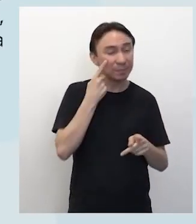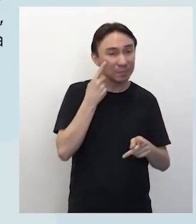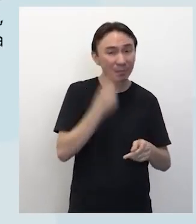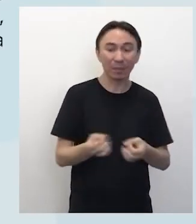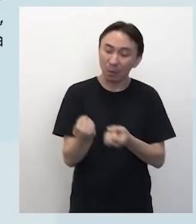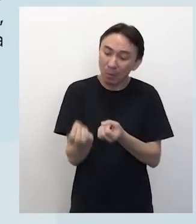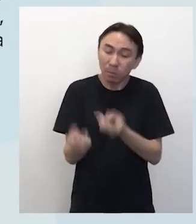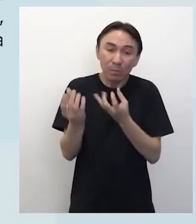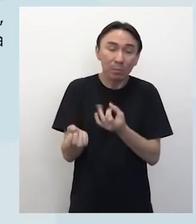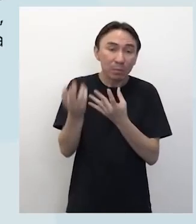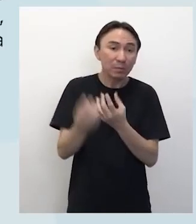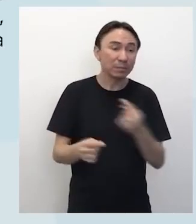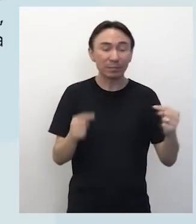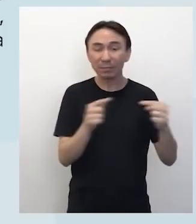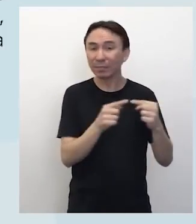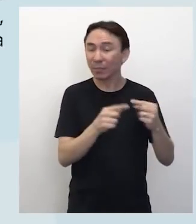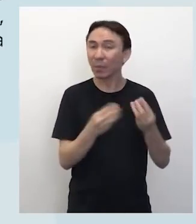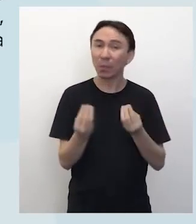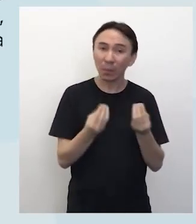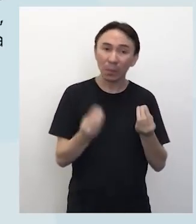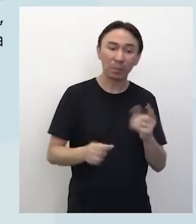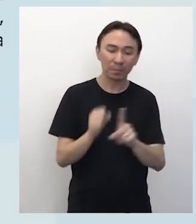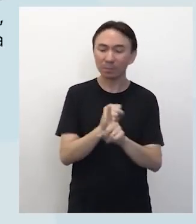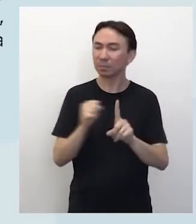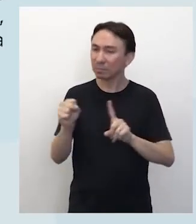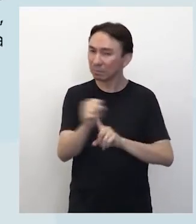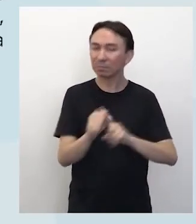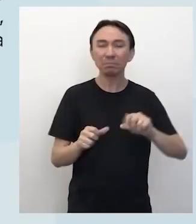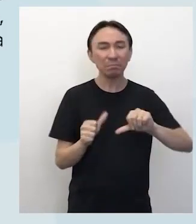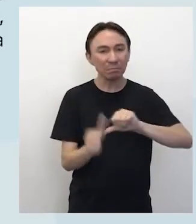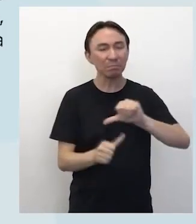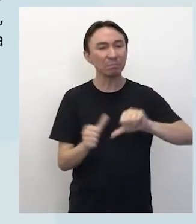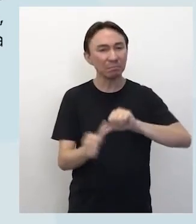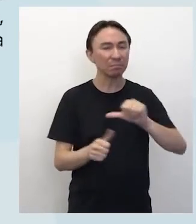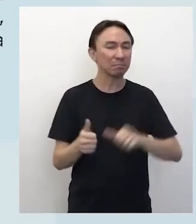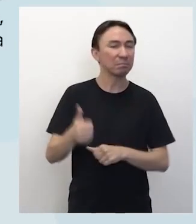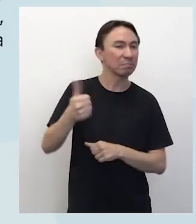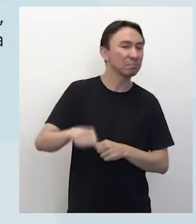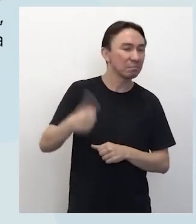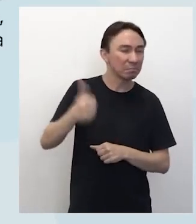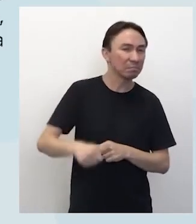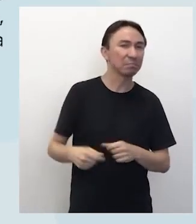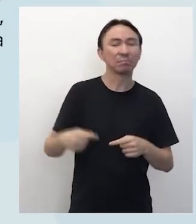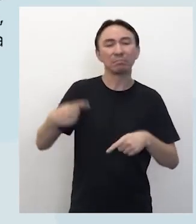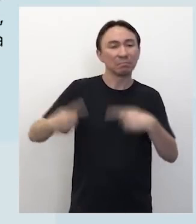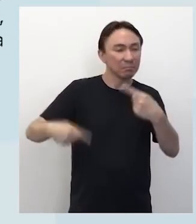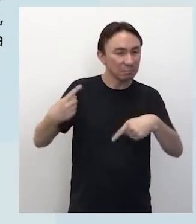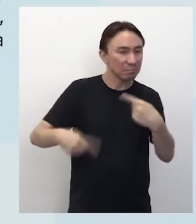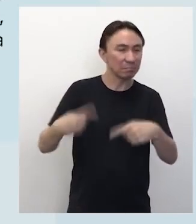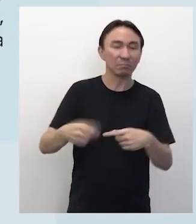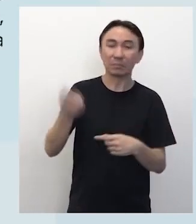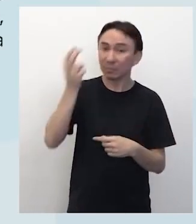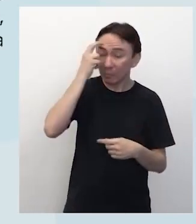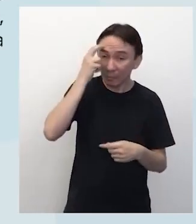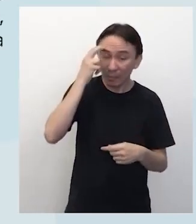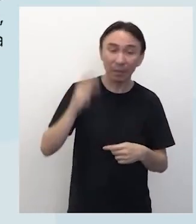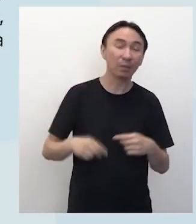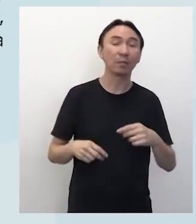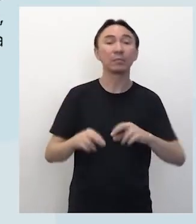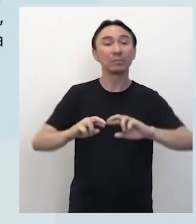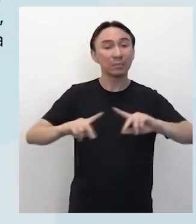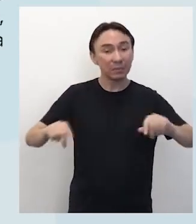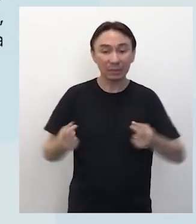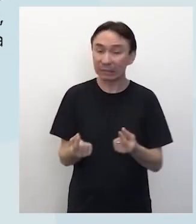e analisar as mudanças sociais, culturais, políticas, ambientais e